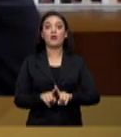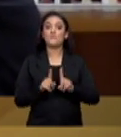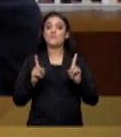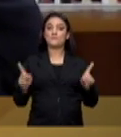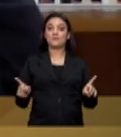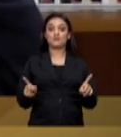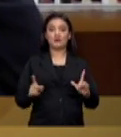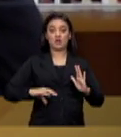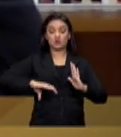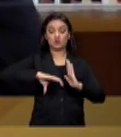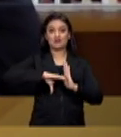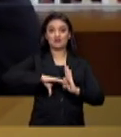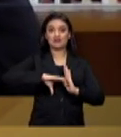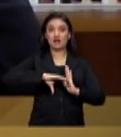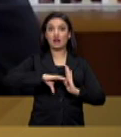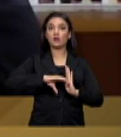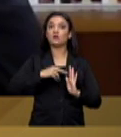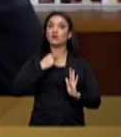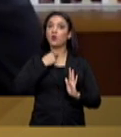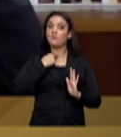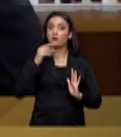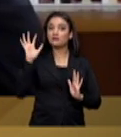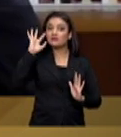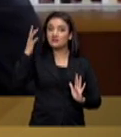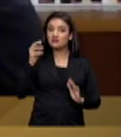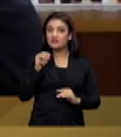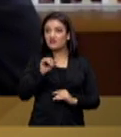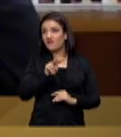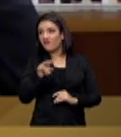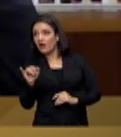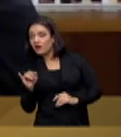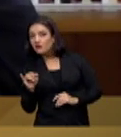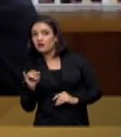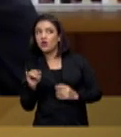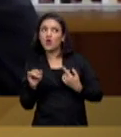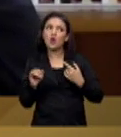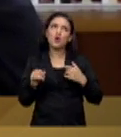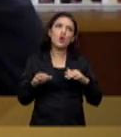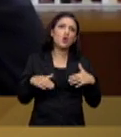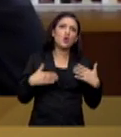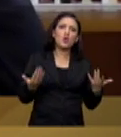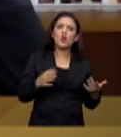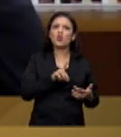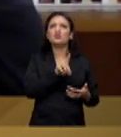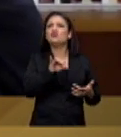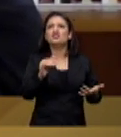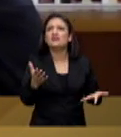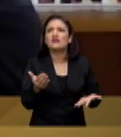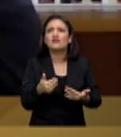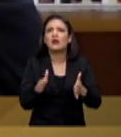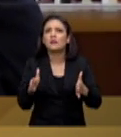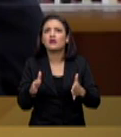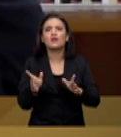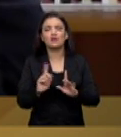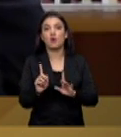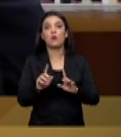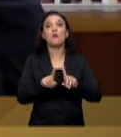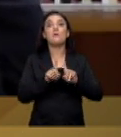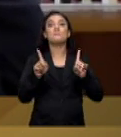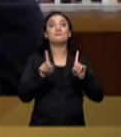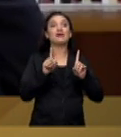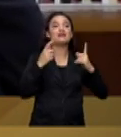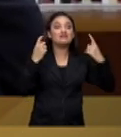Não cabe, portanto, ao Senado Federal definir se vai instalar ou quando vai funcionar, mas sim